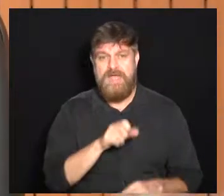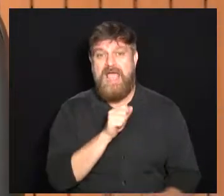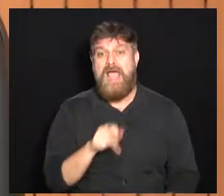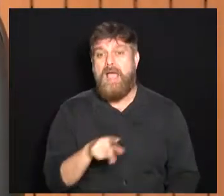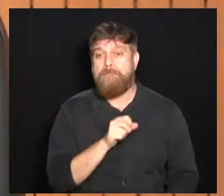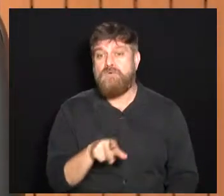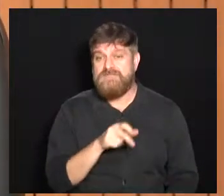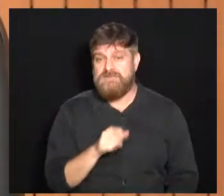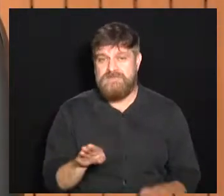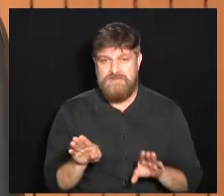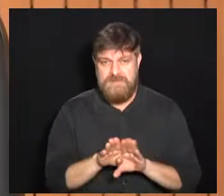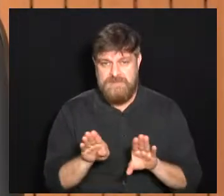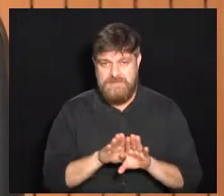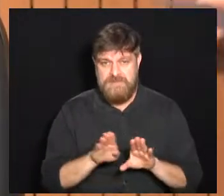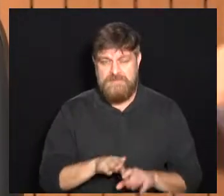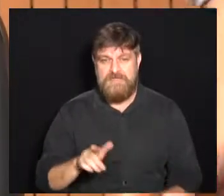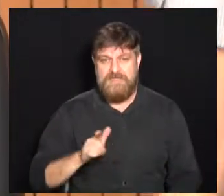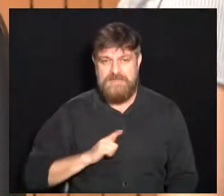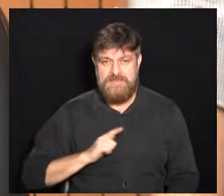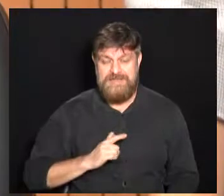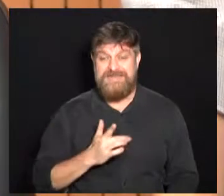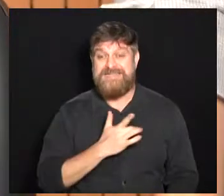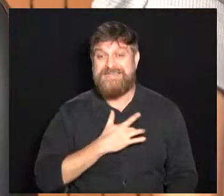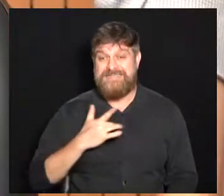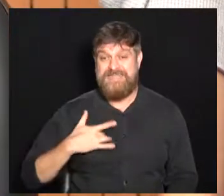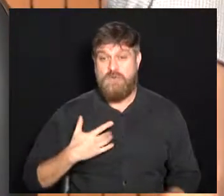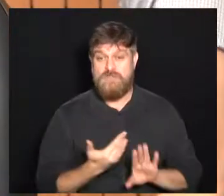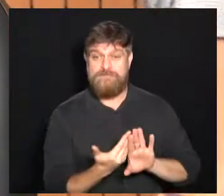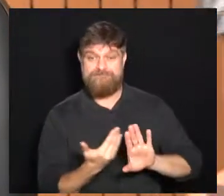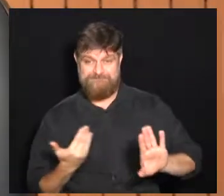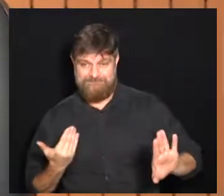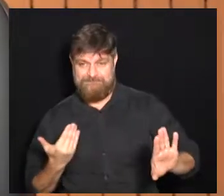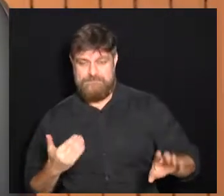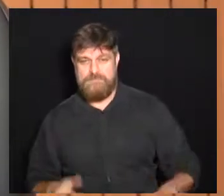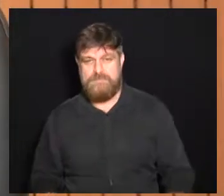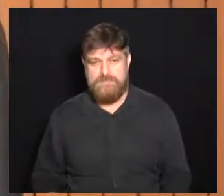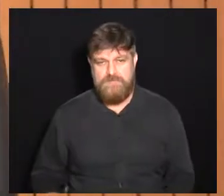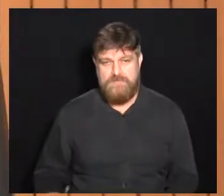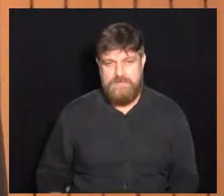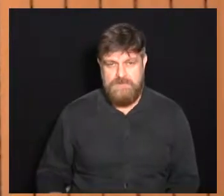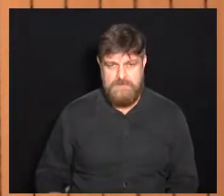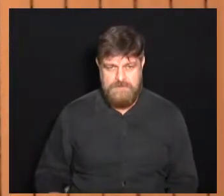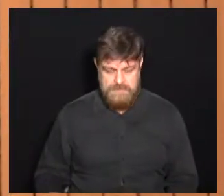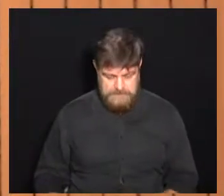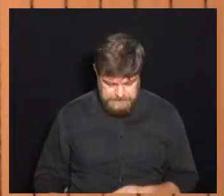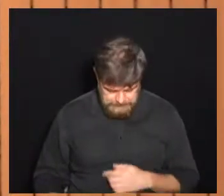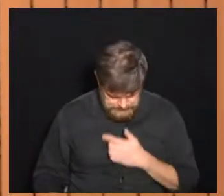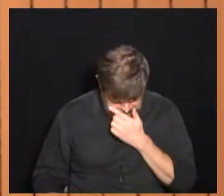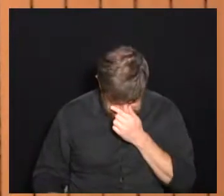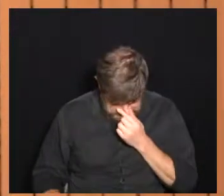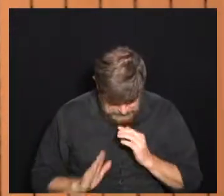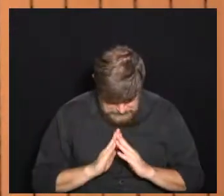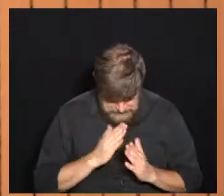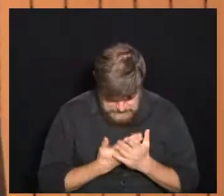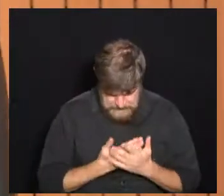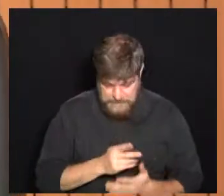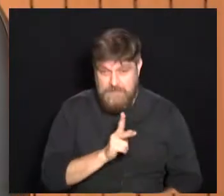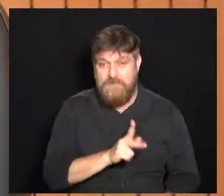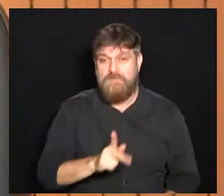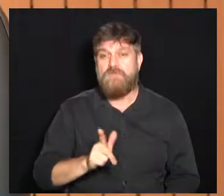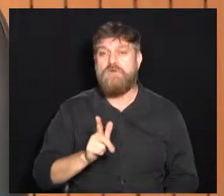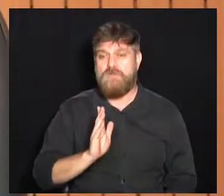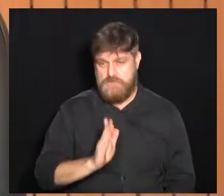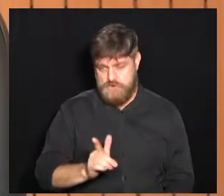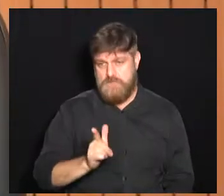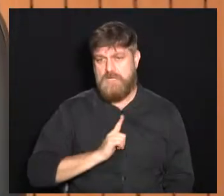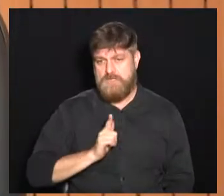e também de licença-saúde, certo? A escola já está com professores e